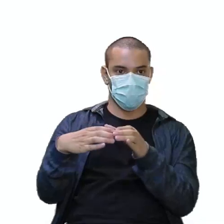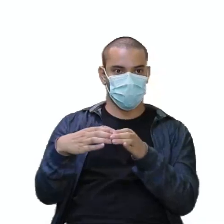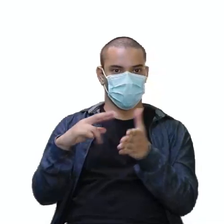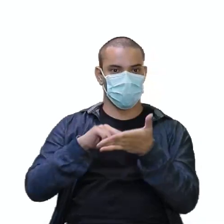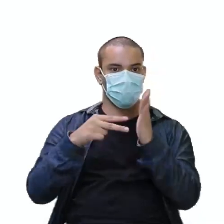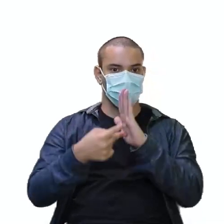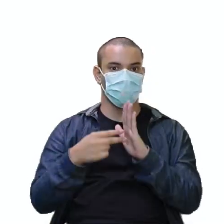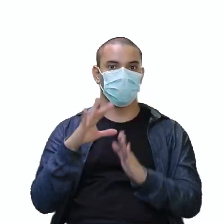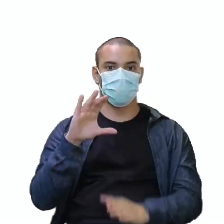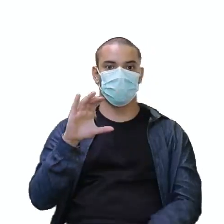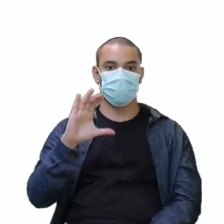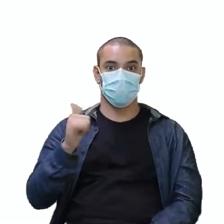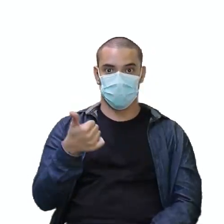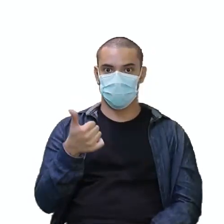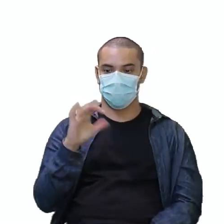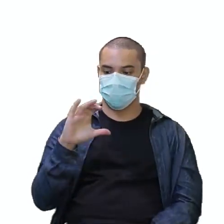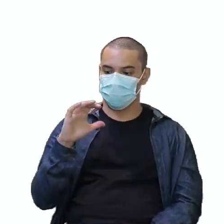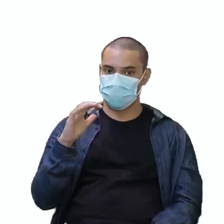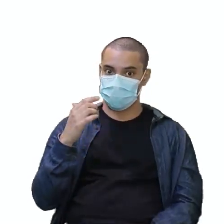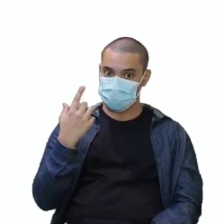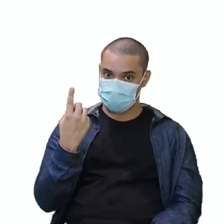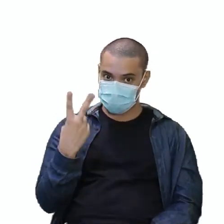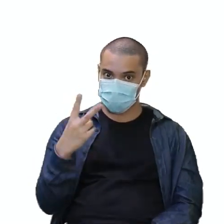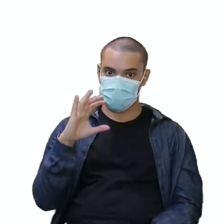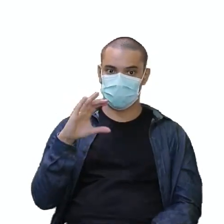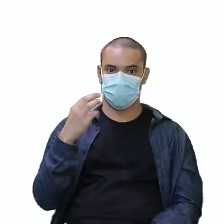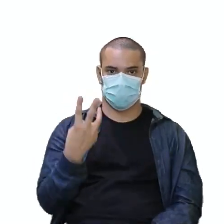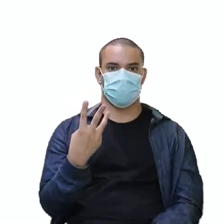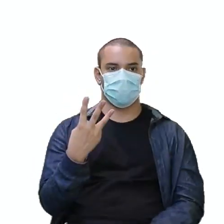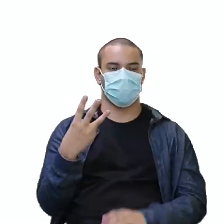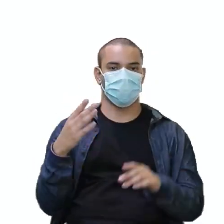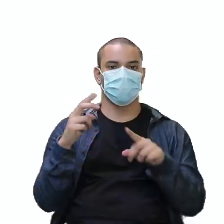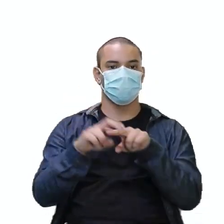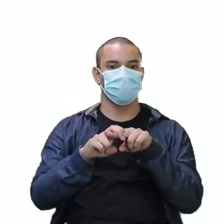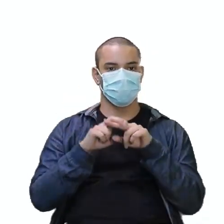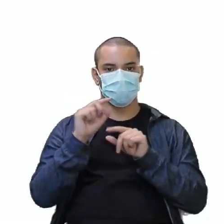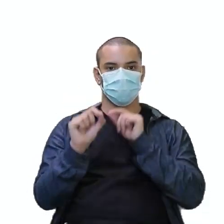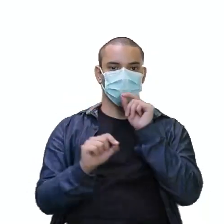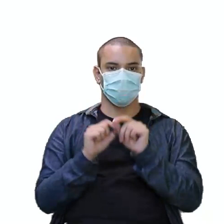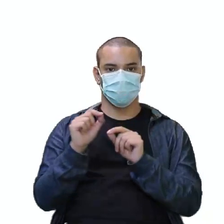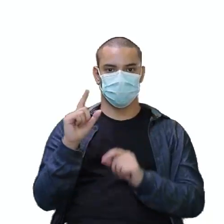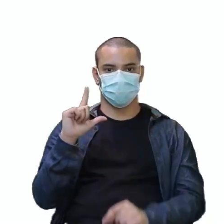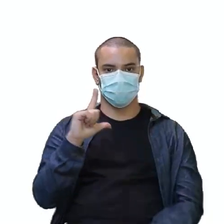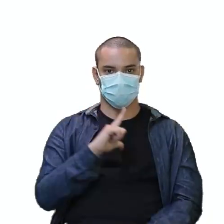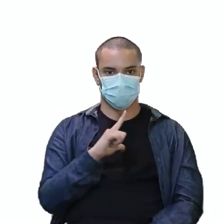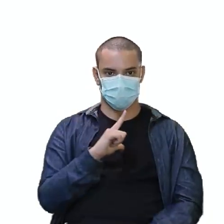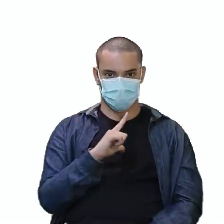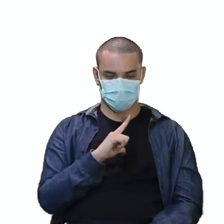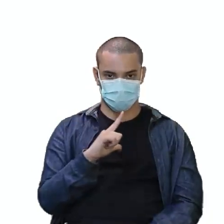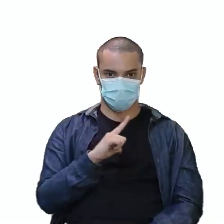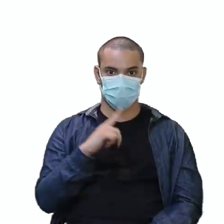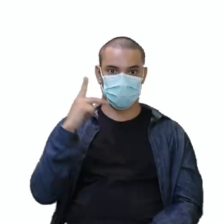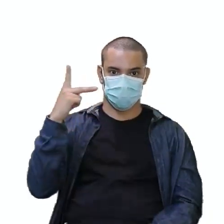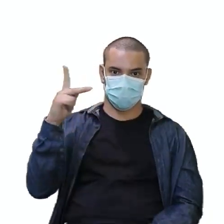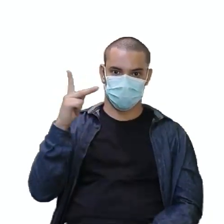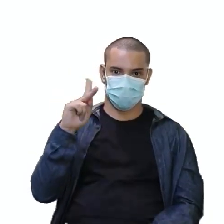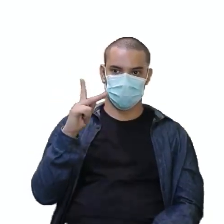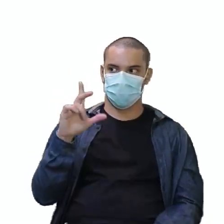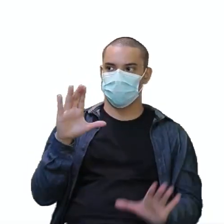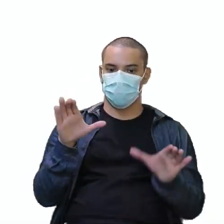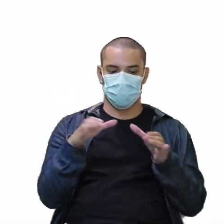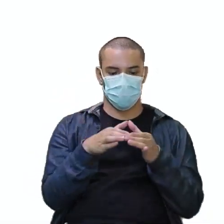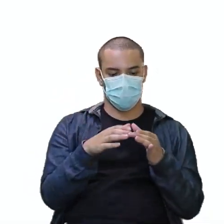os consumidores, de primeira, segunda e terceira ordem. Aí você vai ter, então, desses consumidores,